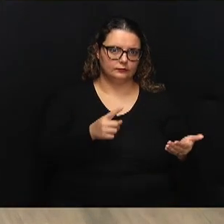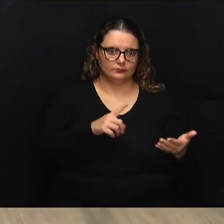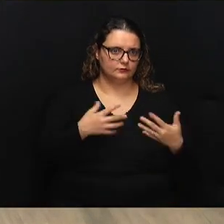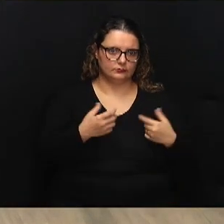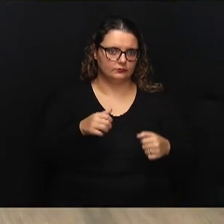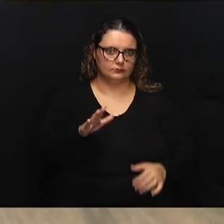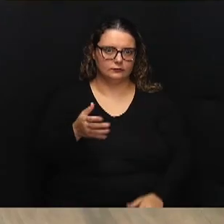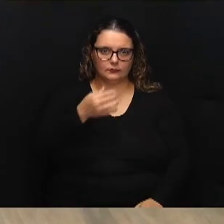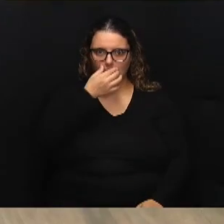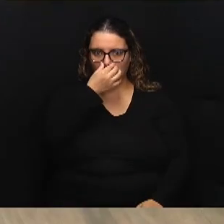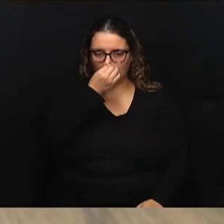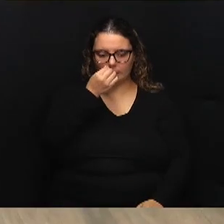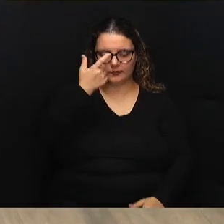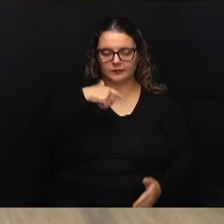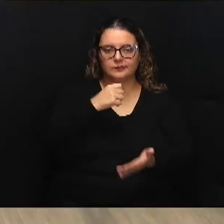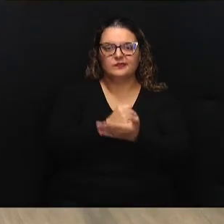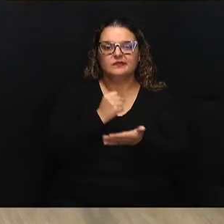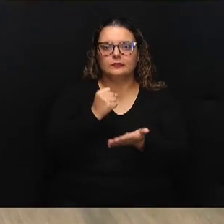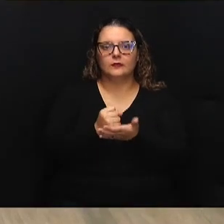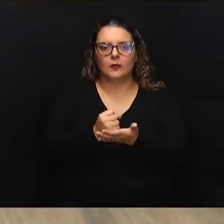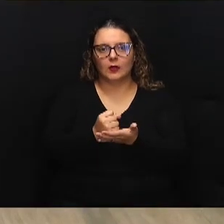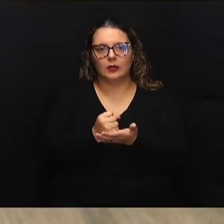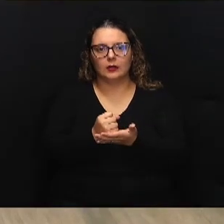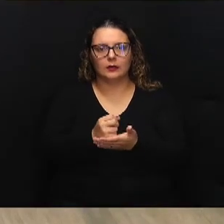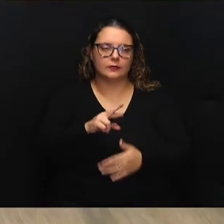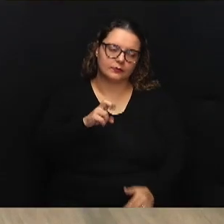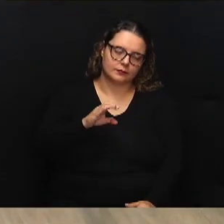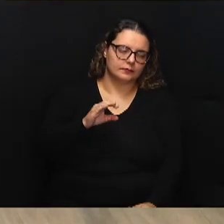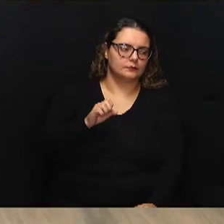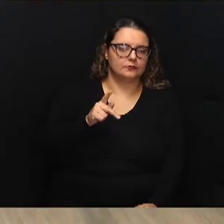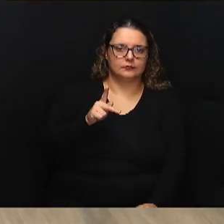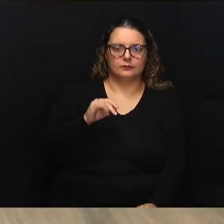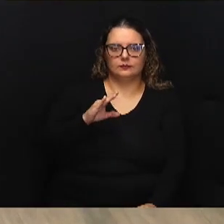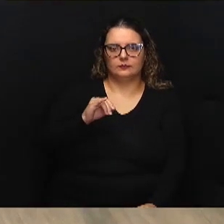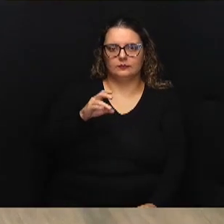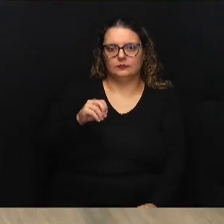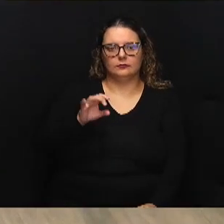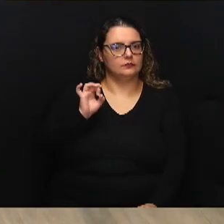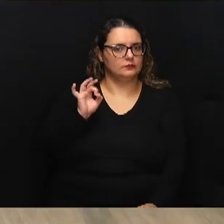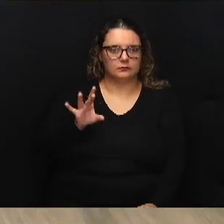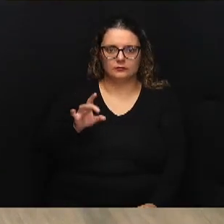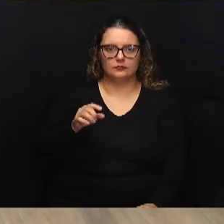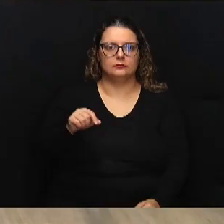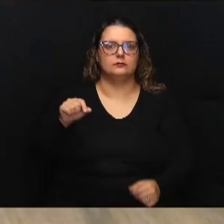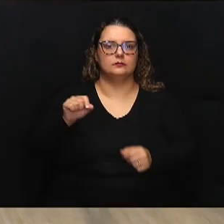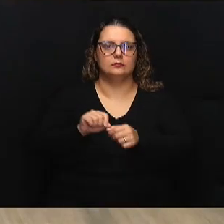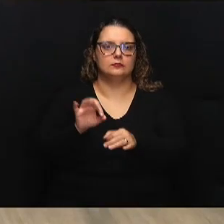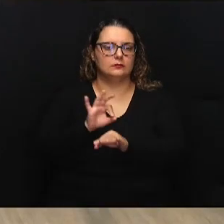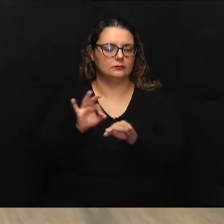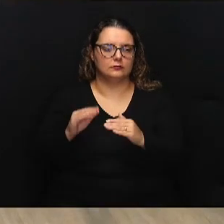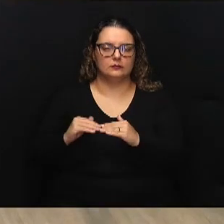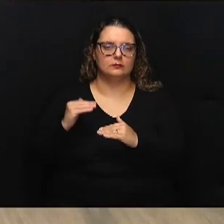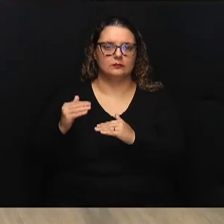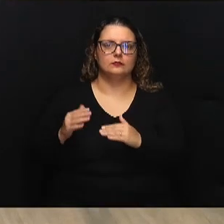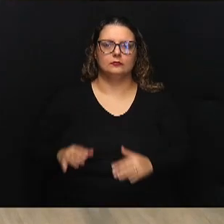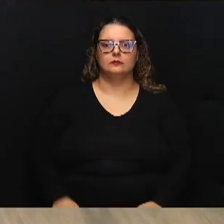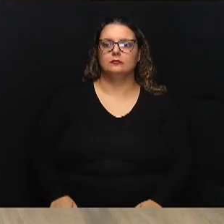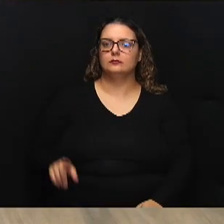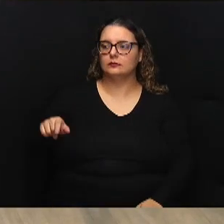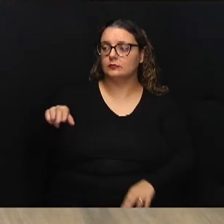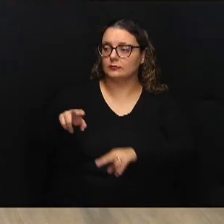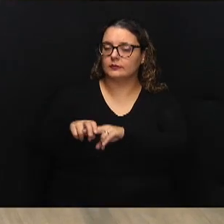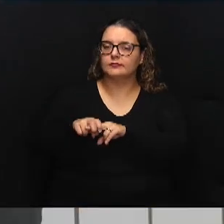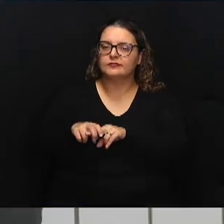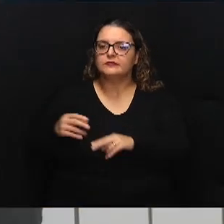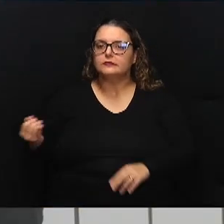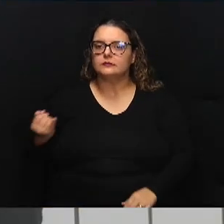mais. Não, eu fui contratada para ser recepcionista, eu só vou ser recepcionista, não farei mais nada que não. Por isso que é importante, né,